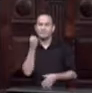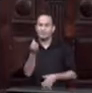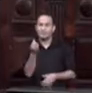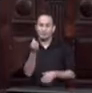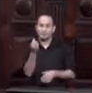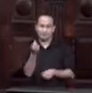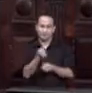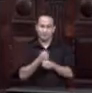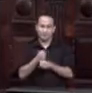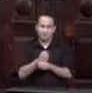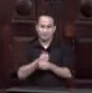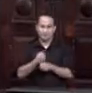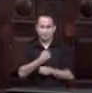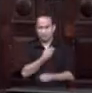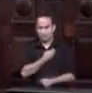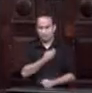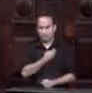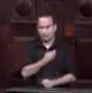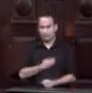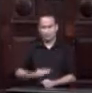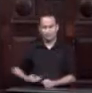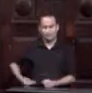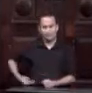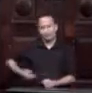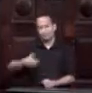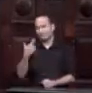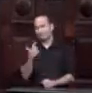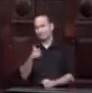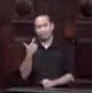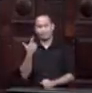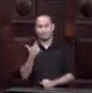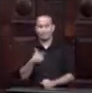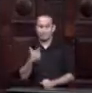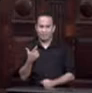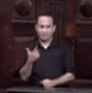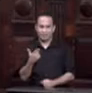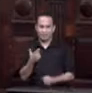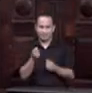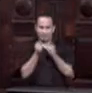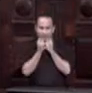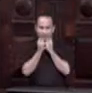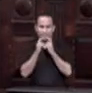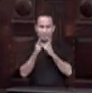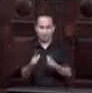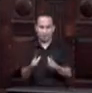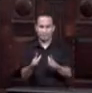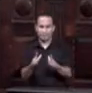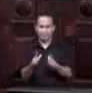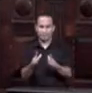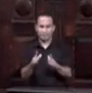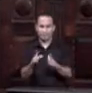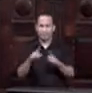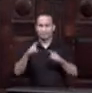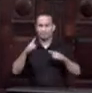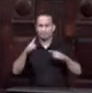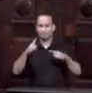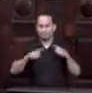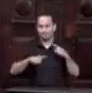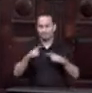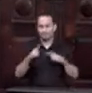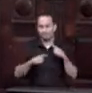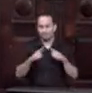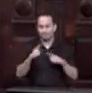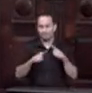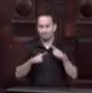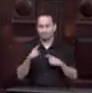anos o governo não tem necessidade dessa casa para discutir